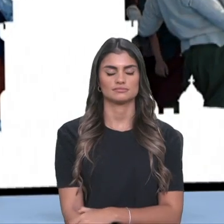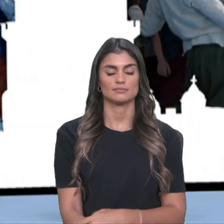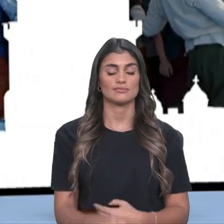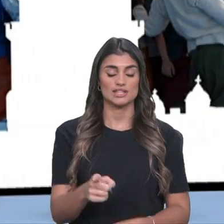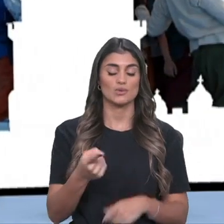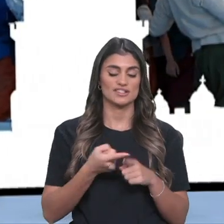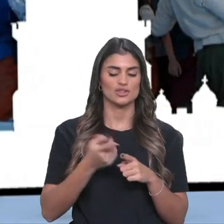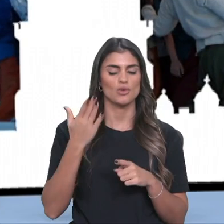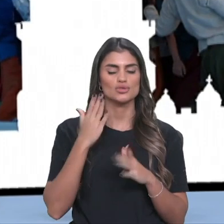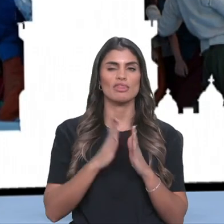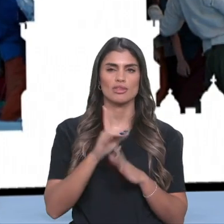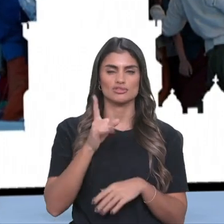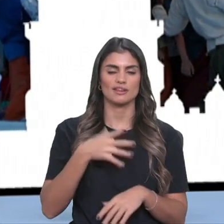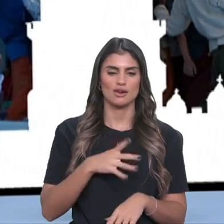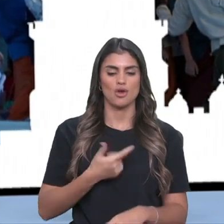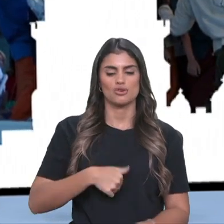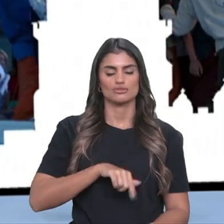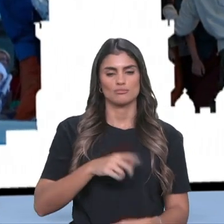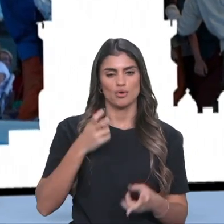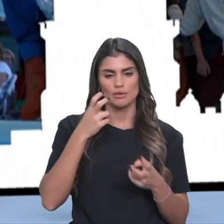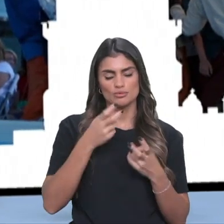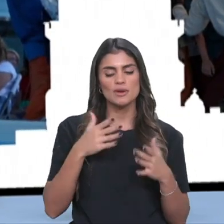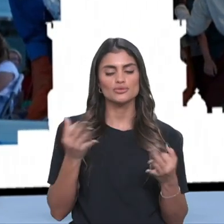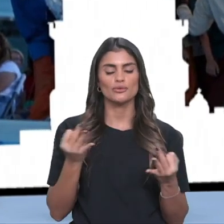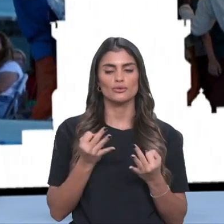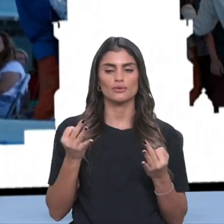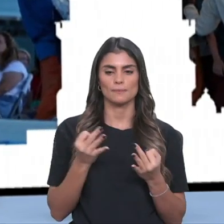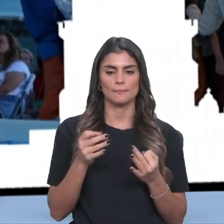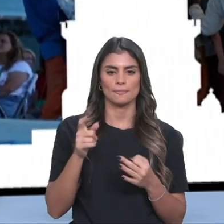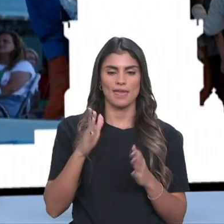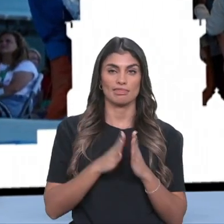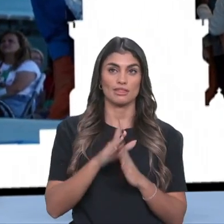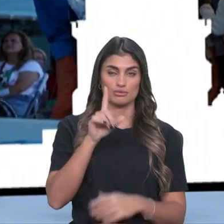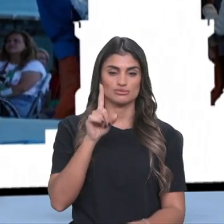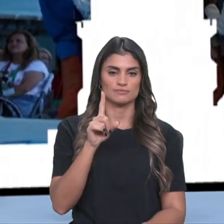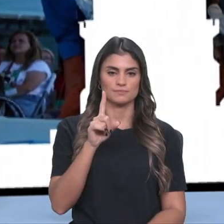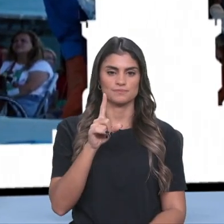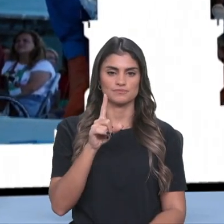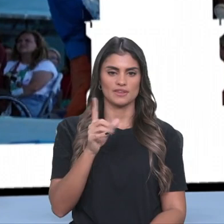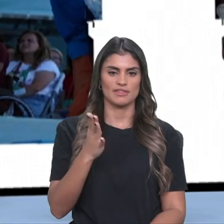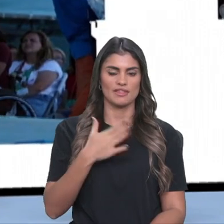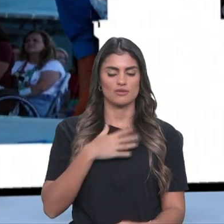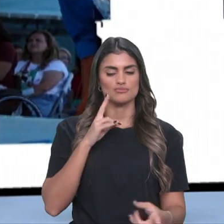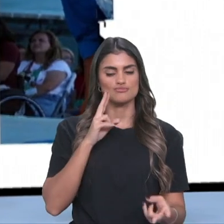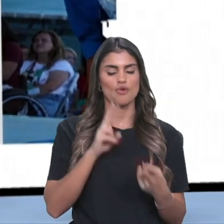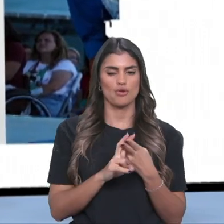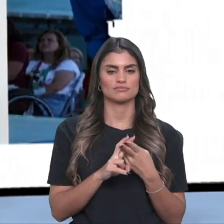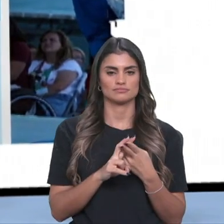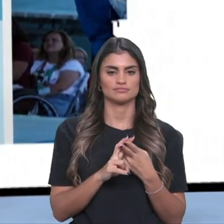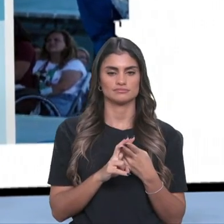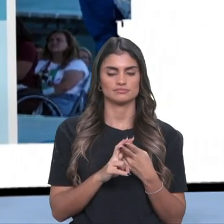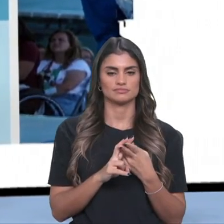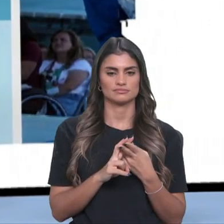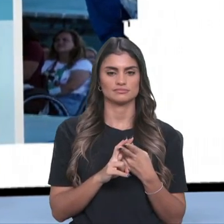Deus, de facto, quer e pretende que nós procuremos, mas, de facto, é Ele que proporciona o encontro, é Ele que